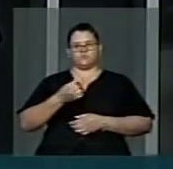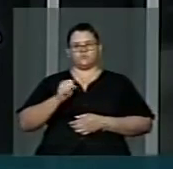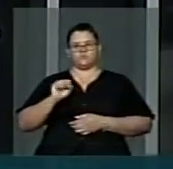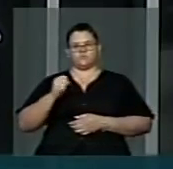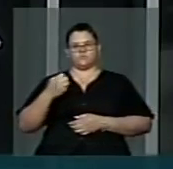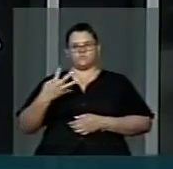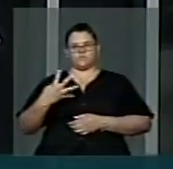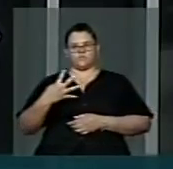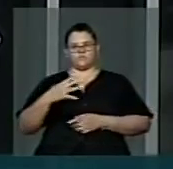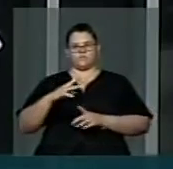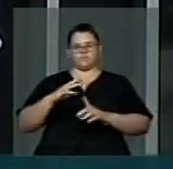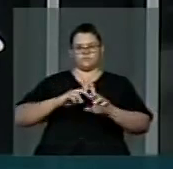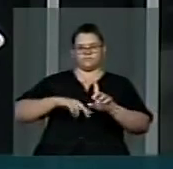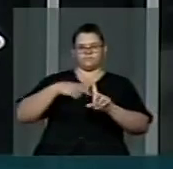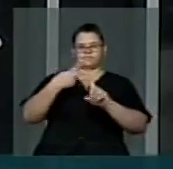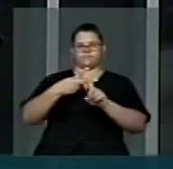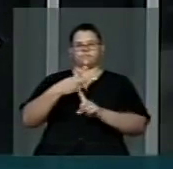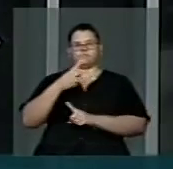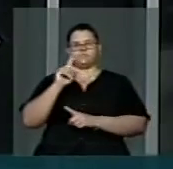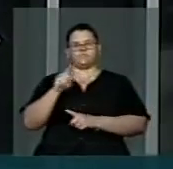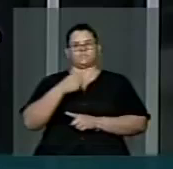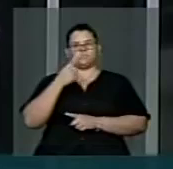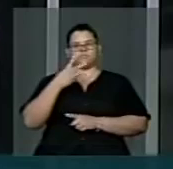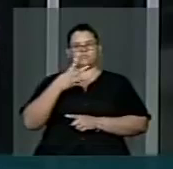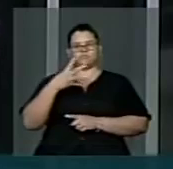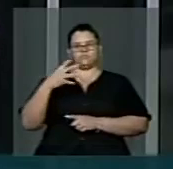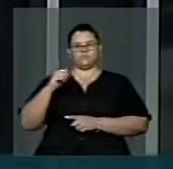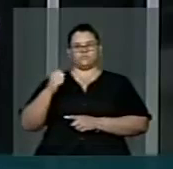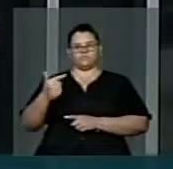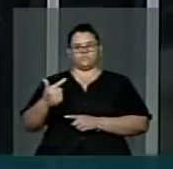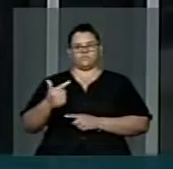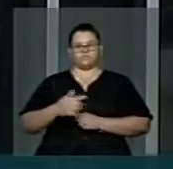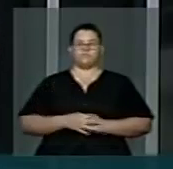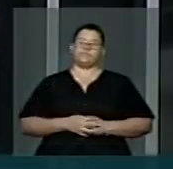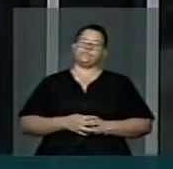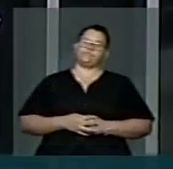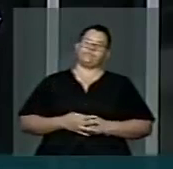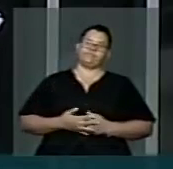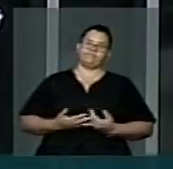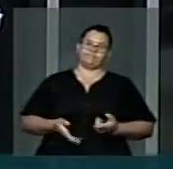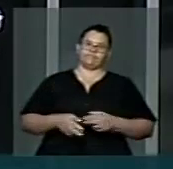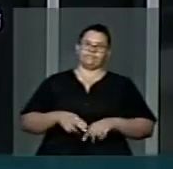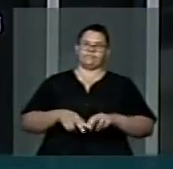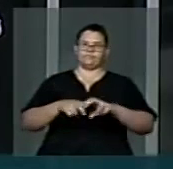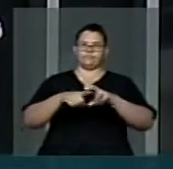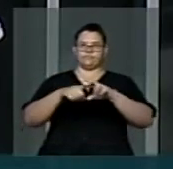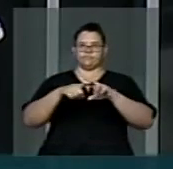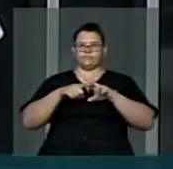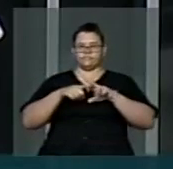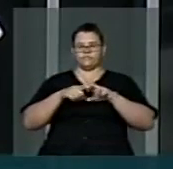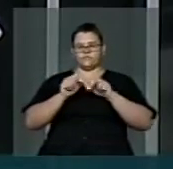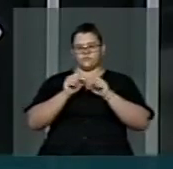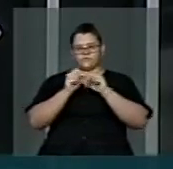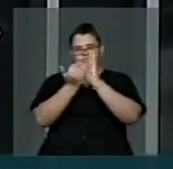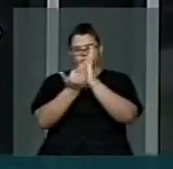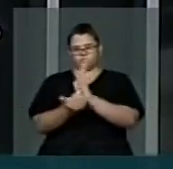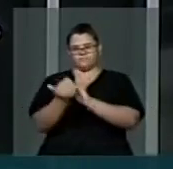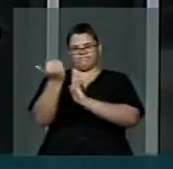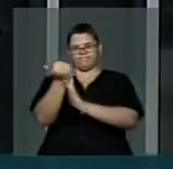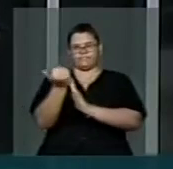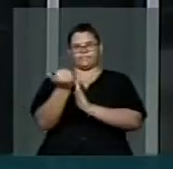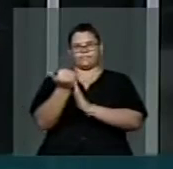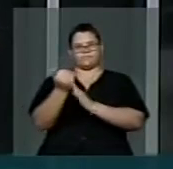para 1.442 em 2002. A partir daí, na marcha batida de um crescimento exponencial